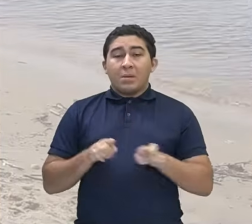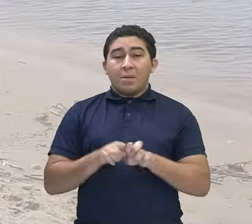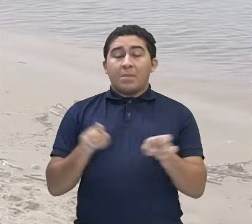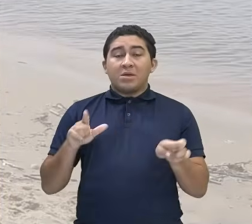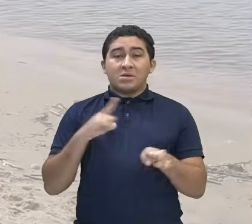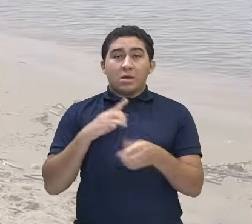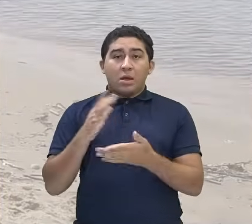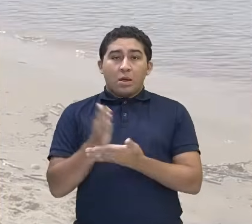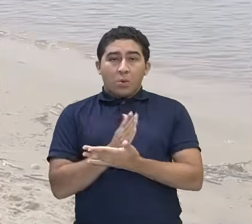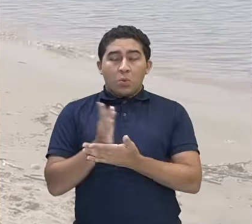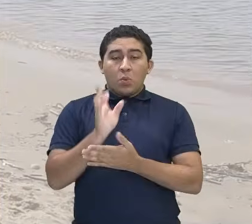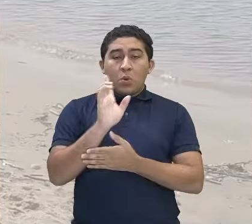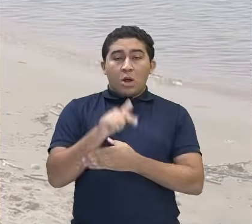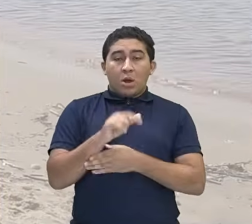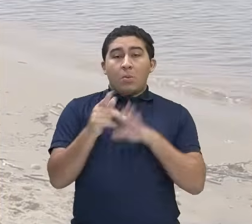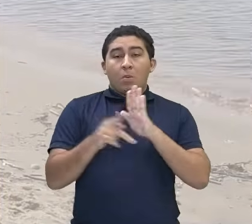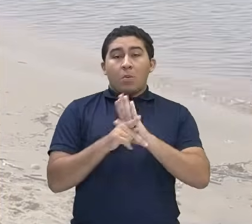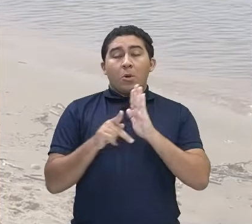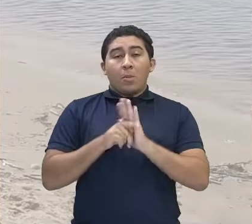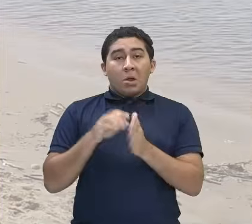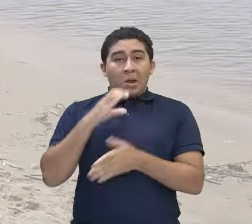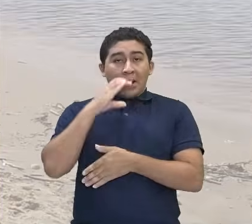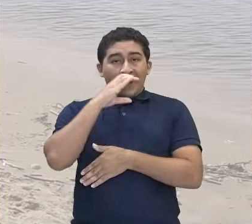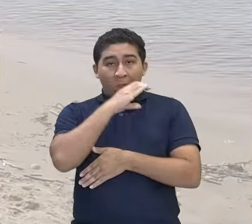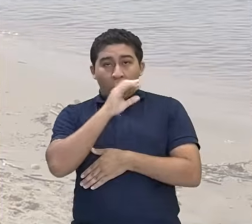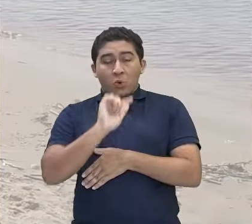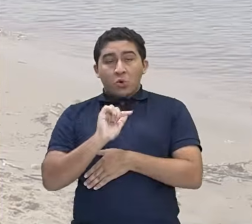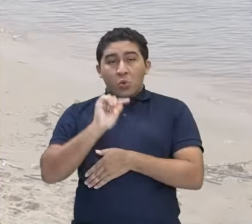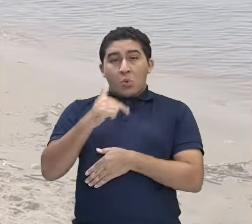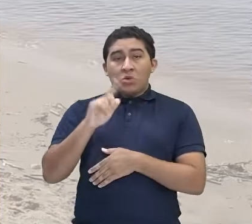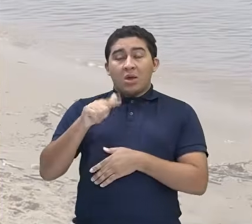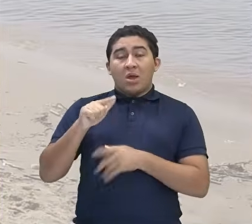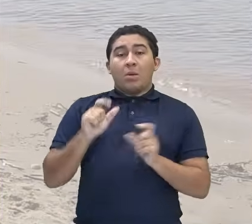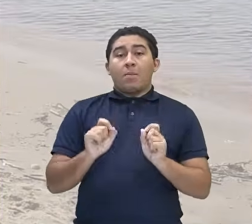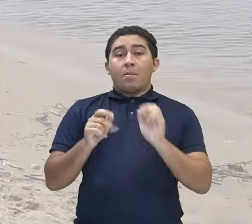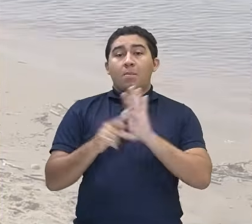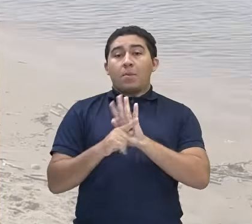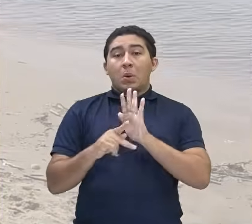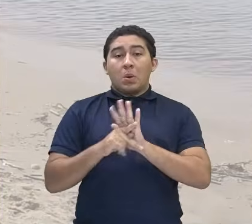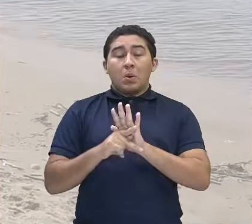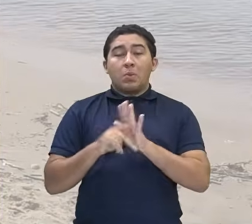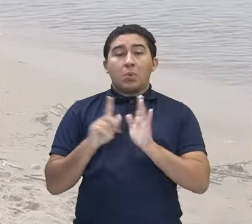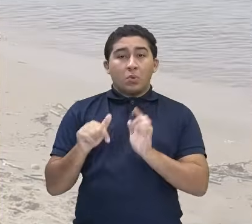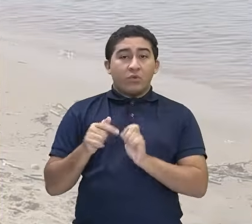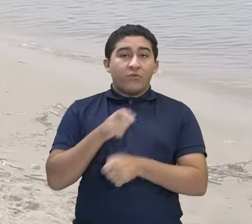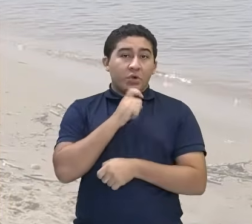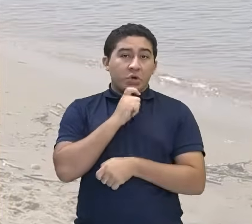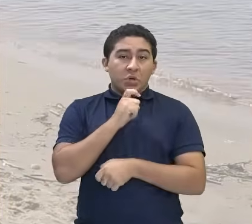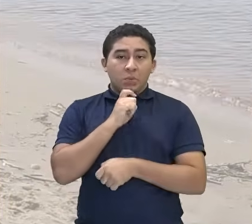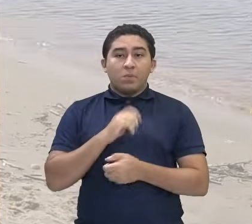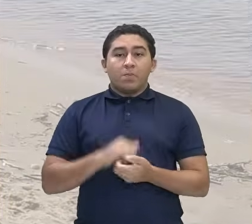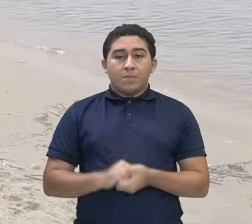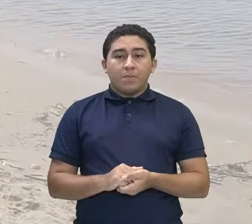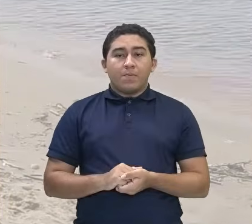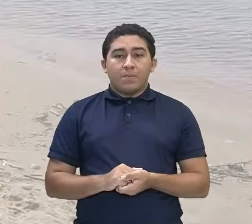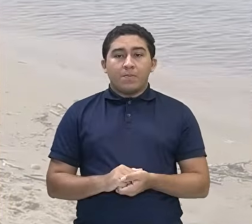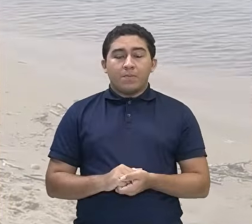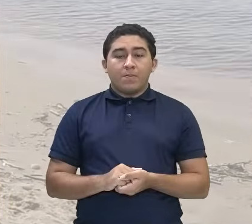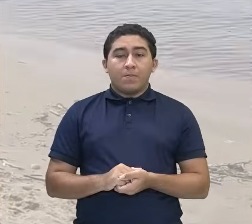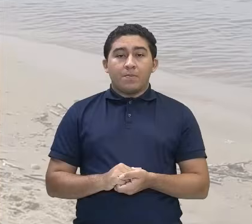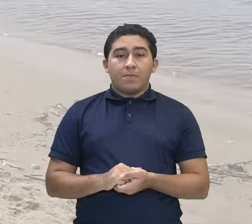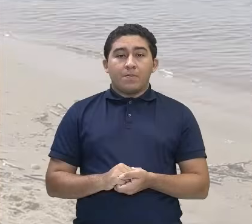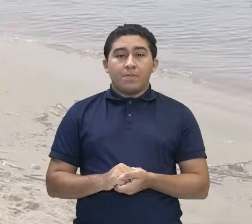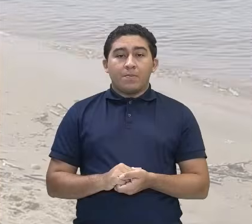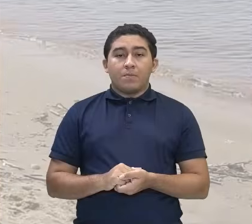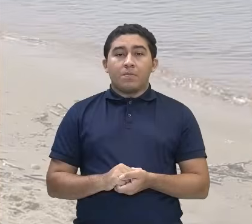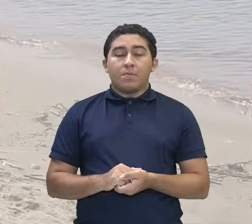uma estação que é o verão e o outro está vindo de uma estação que é o inverno. Então, vai vir a